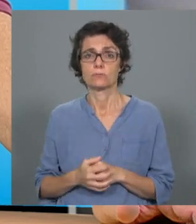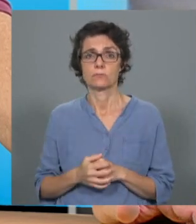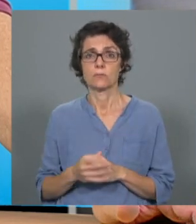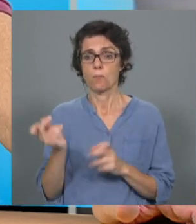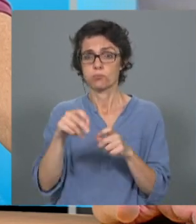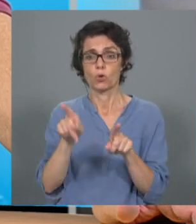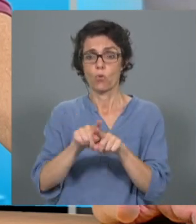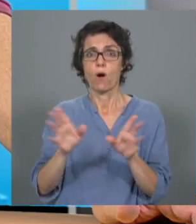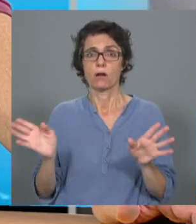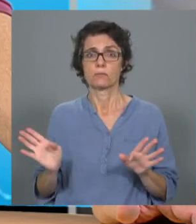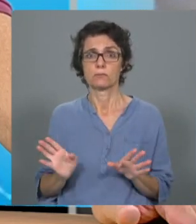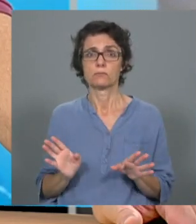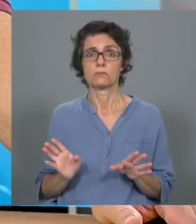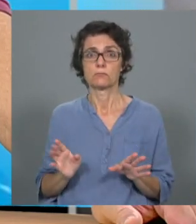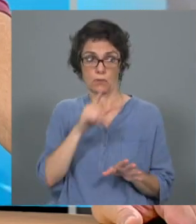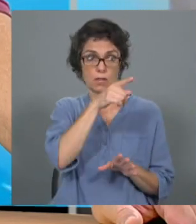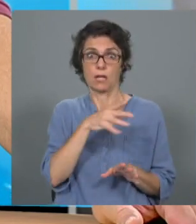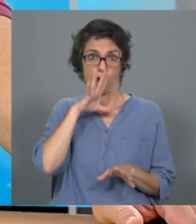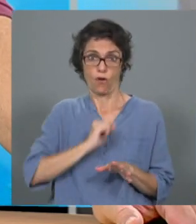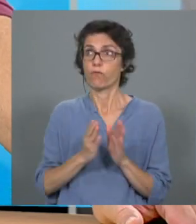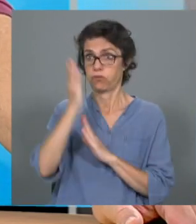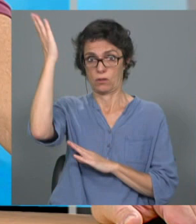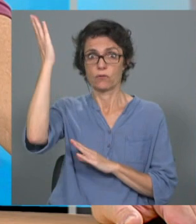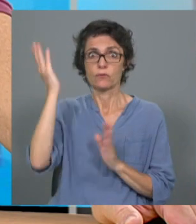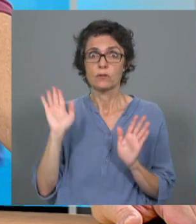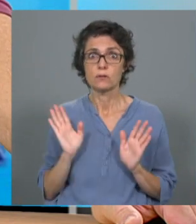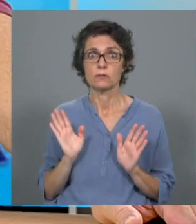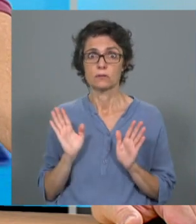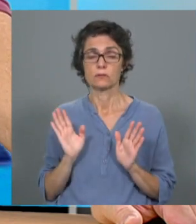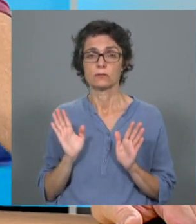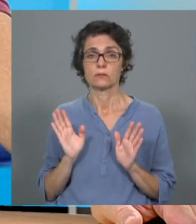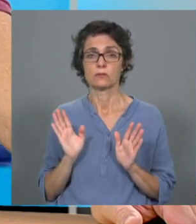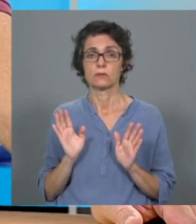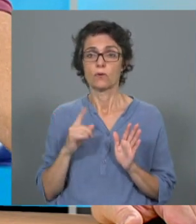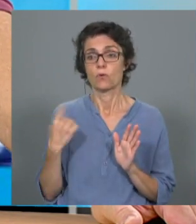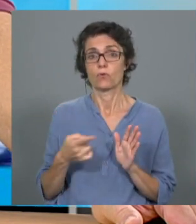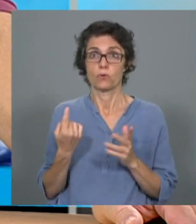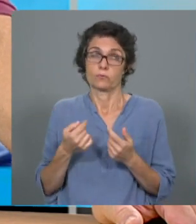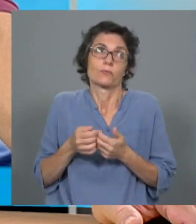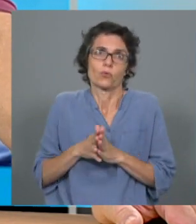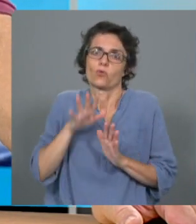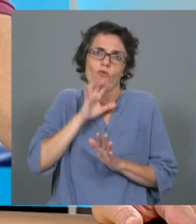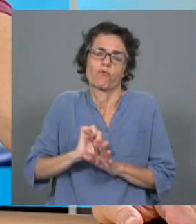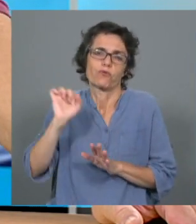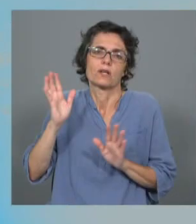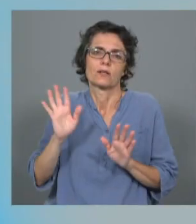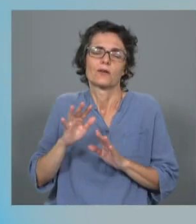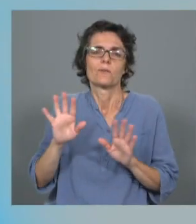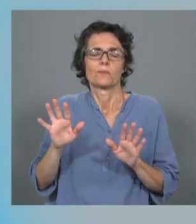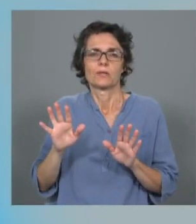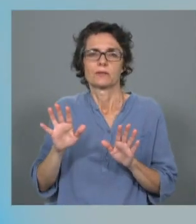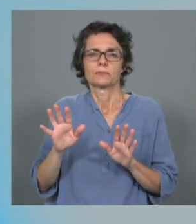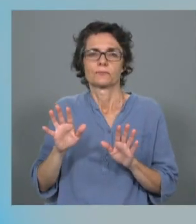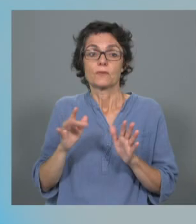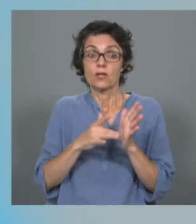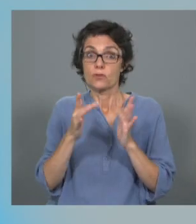é? Por excelência, não é? Todos nós somos filhos, uns mais por adoção, outros. Bom, e